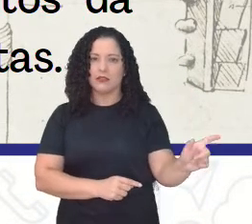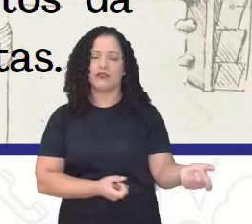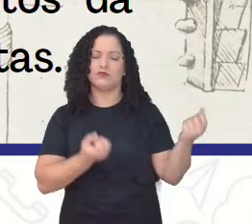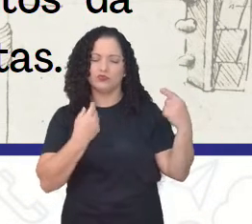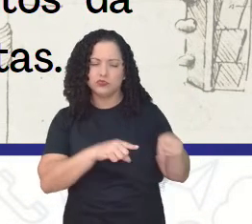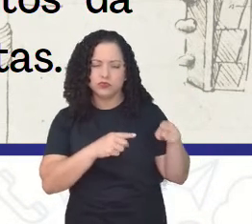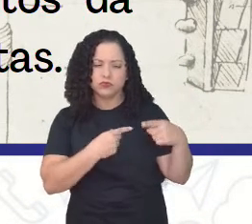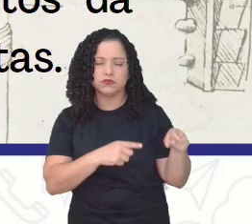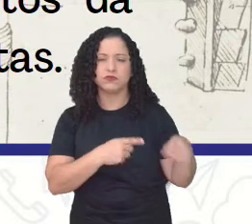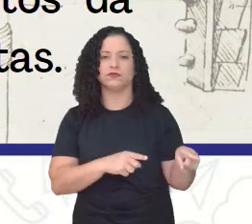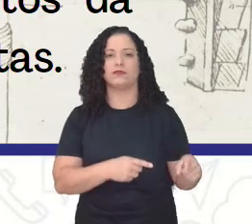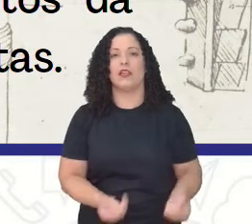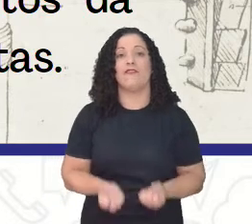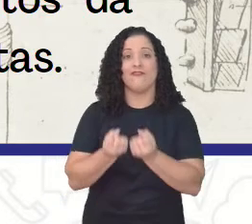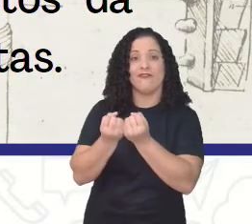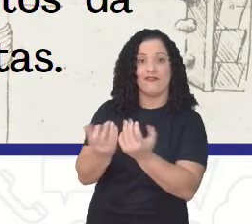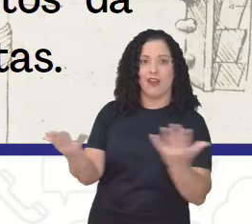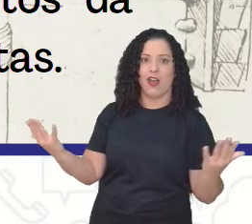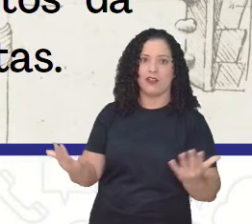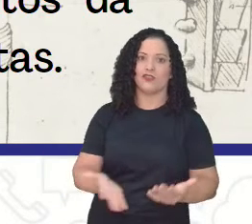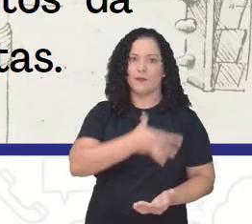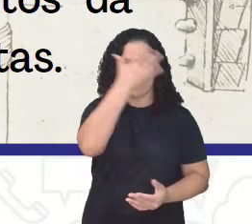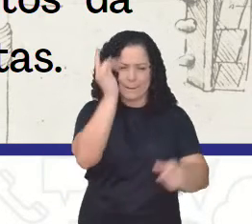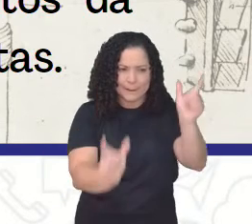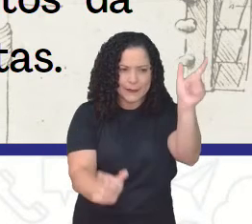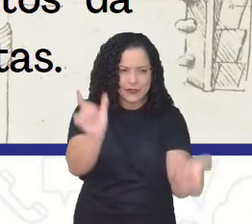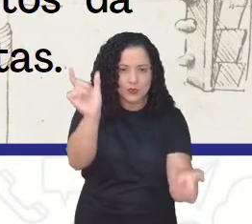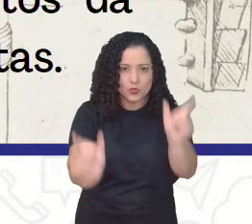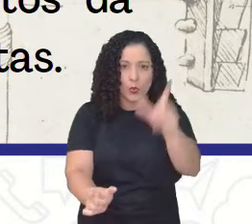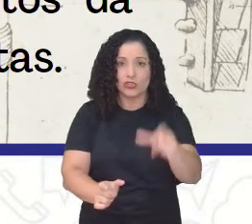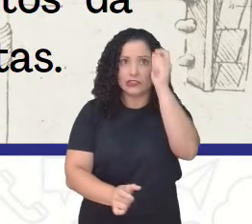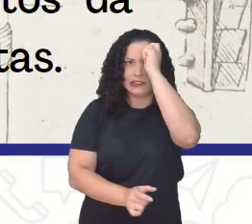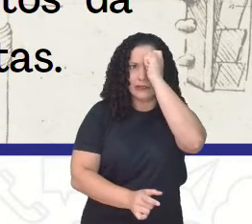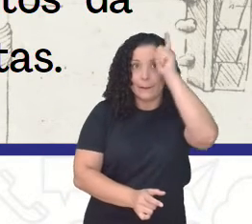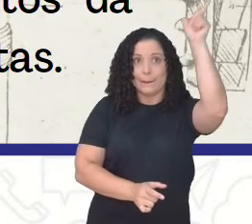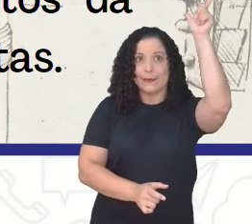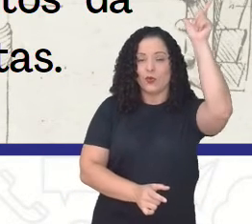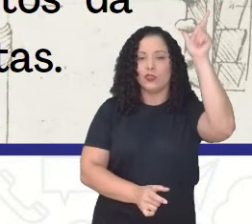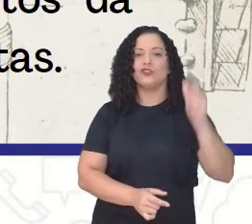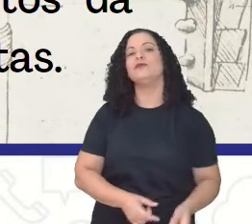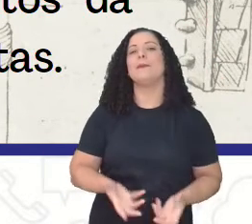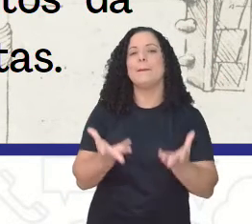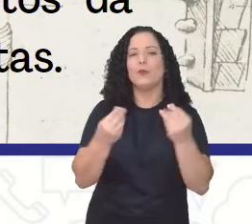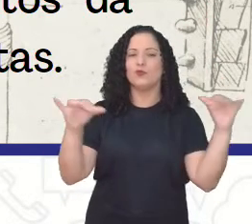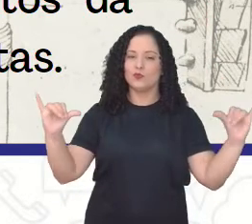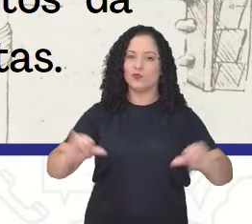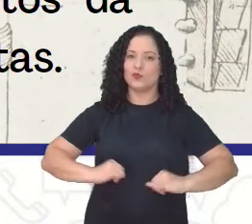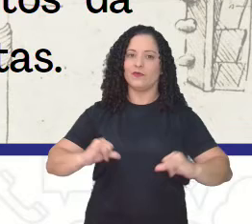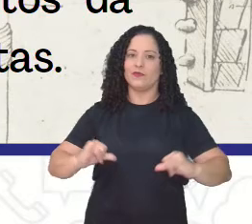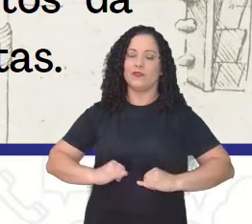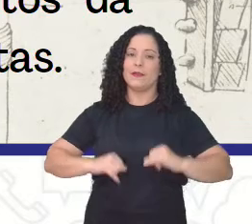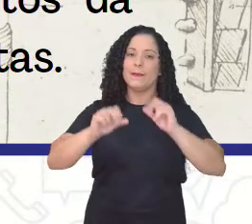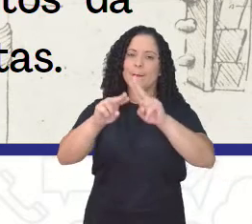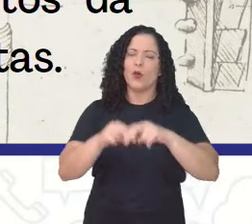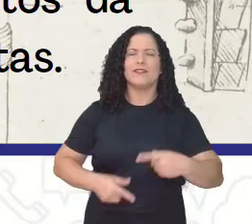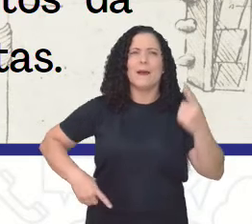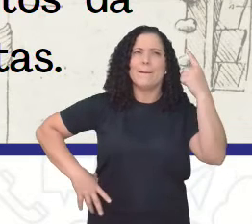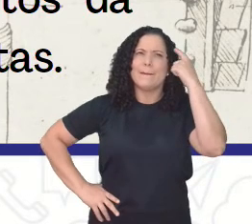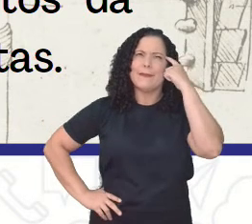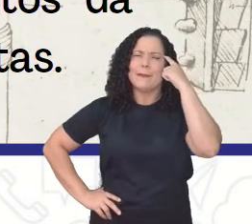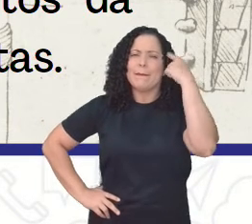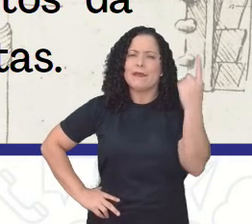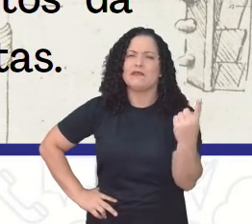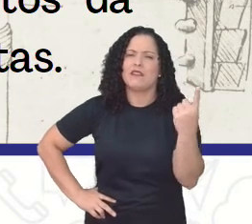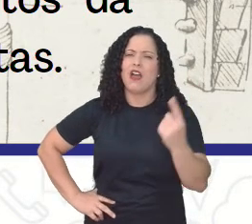Muitos desses pensadores serão perseguidos porque eles vão ousar, certo? Questionar os